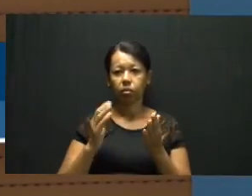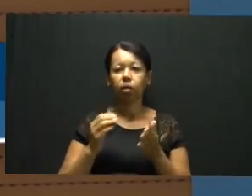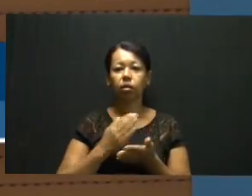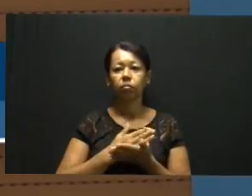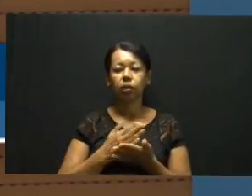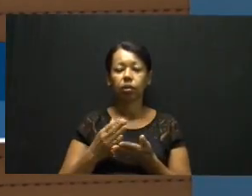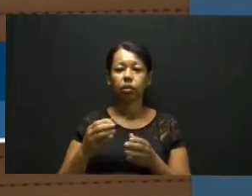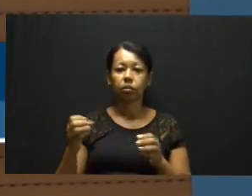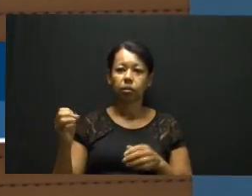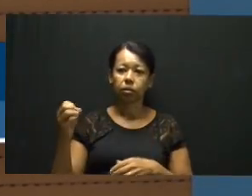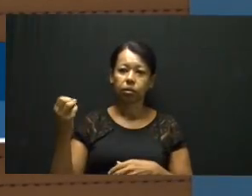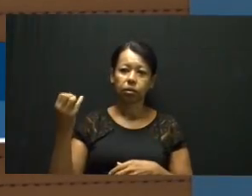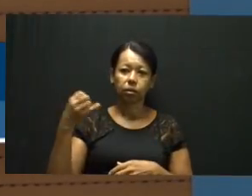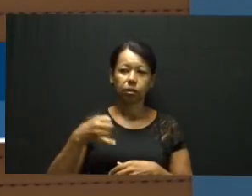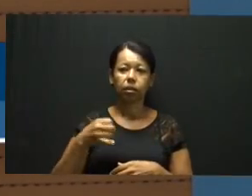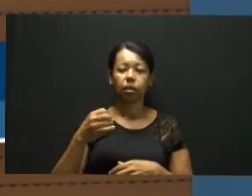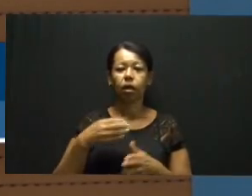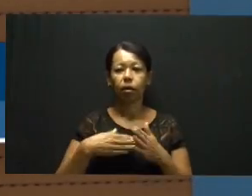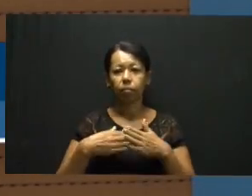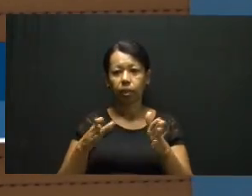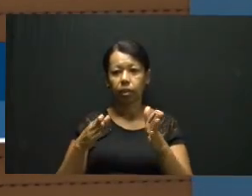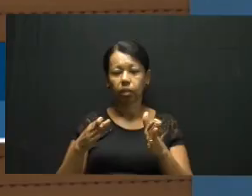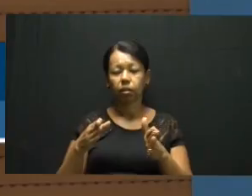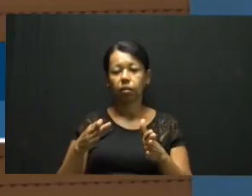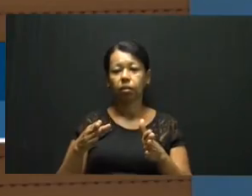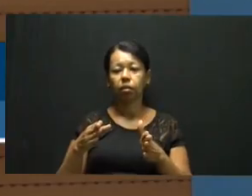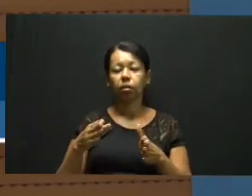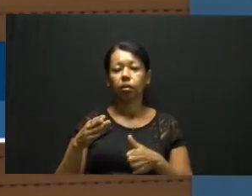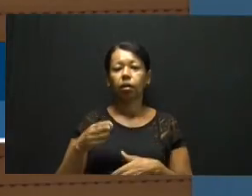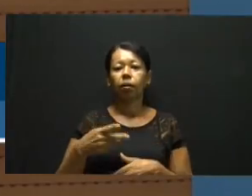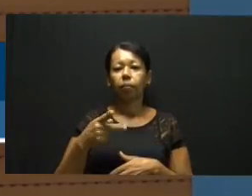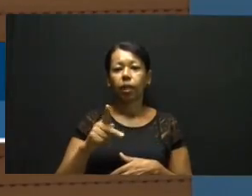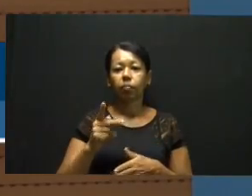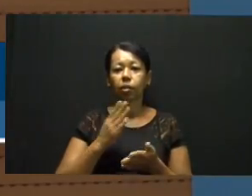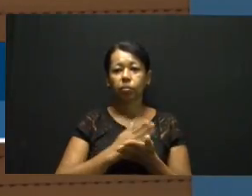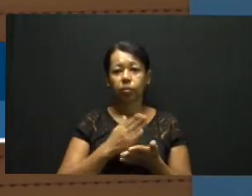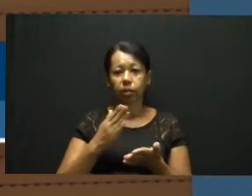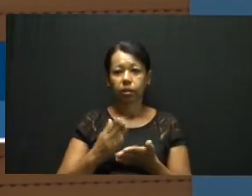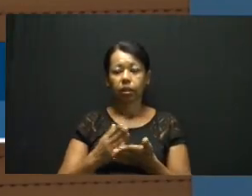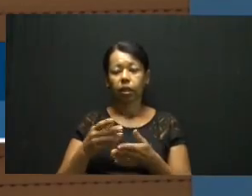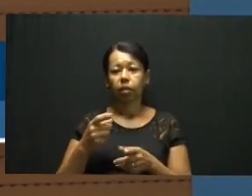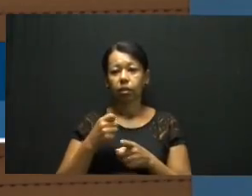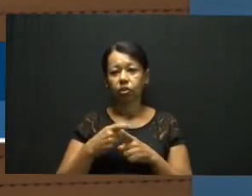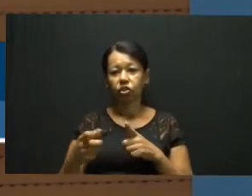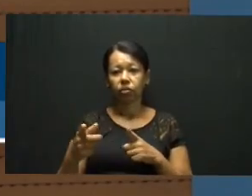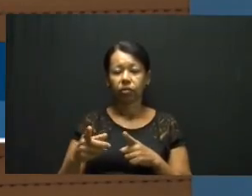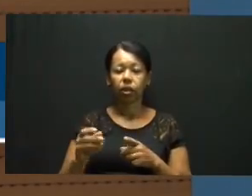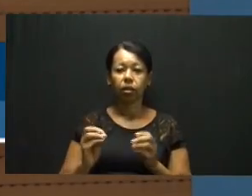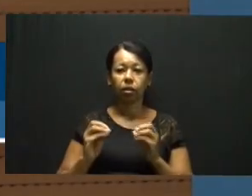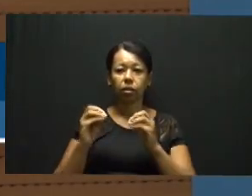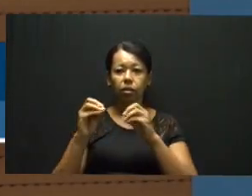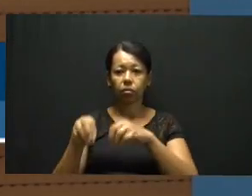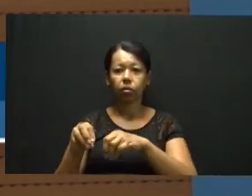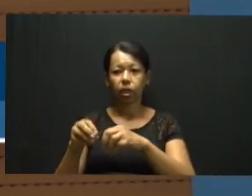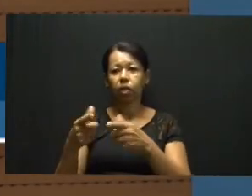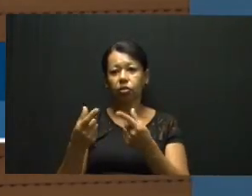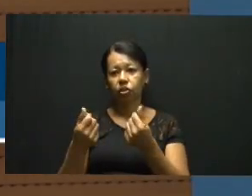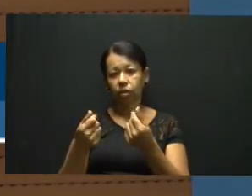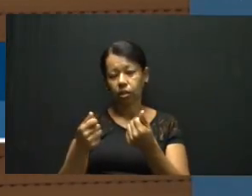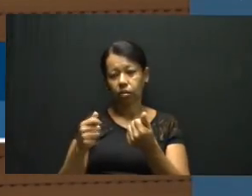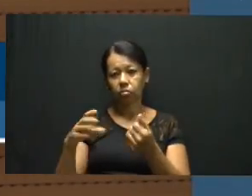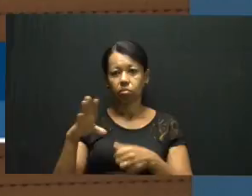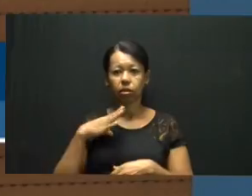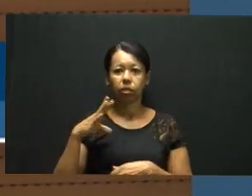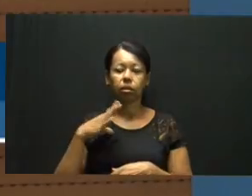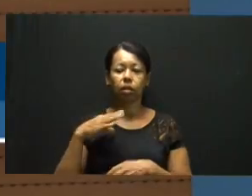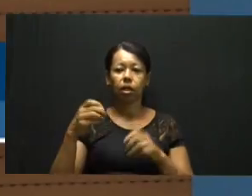o REFIS municipal, para que os munícipes possam parcelar suas dívidas e aos cofres municipais entrar valores, que serão, sem dúvida,